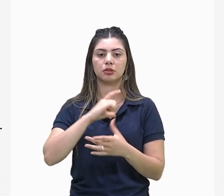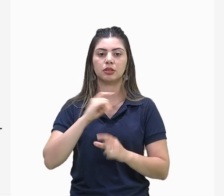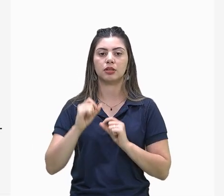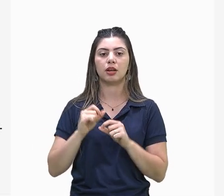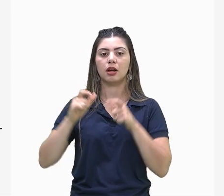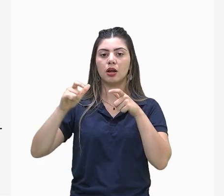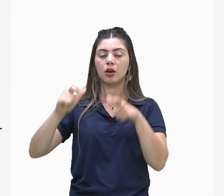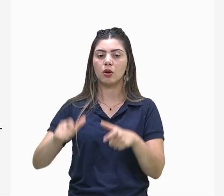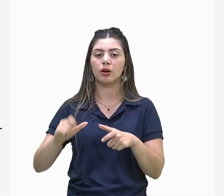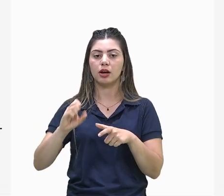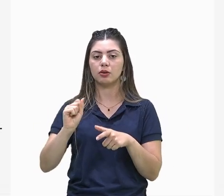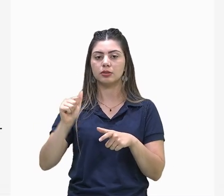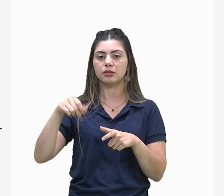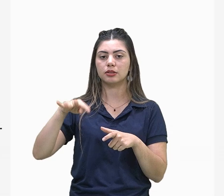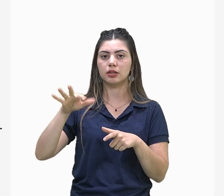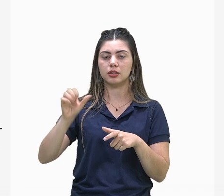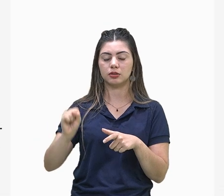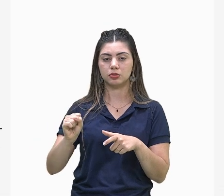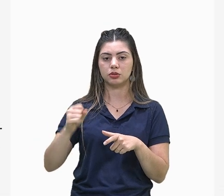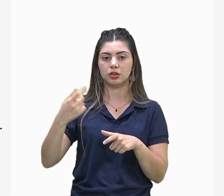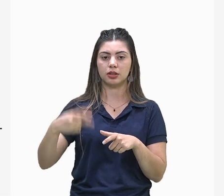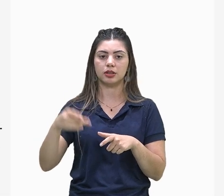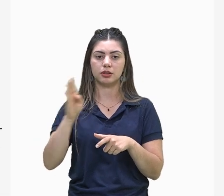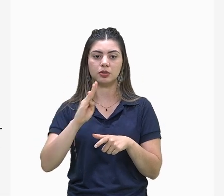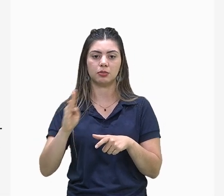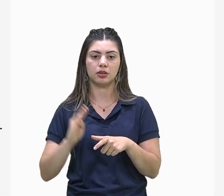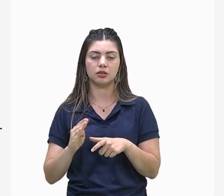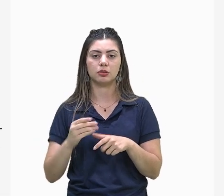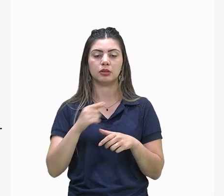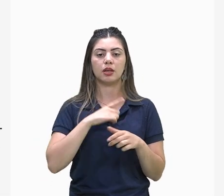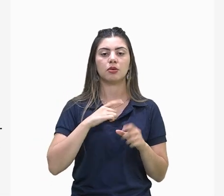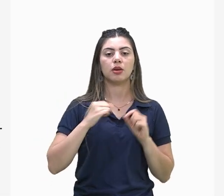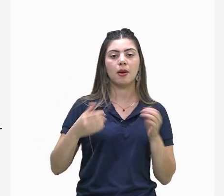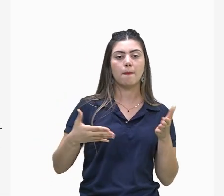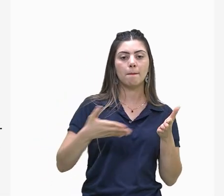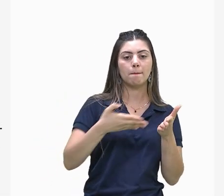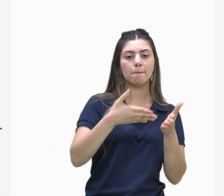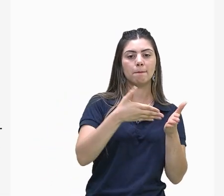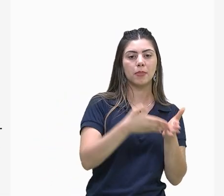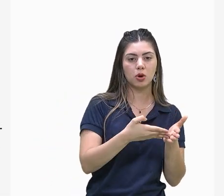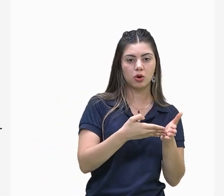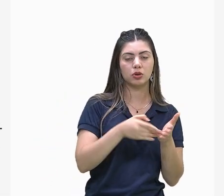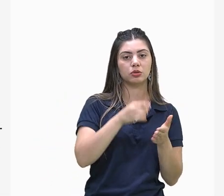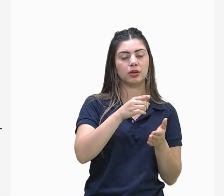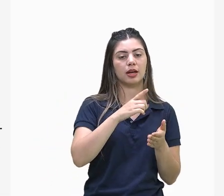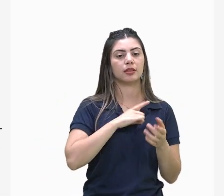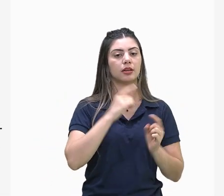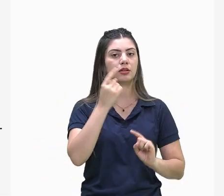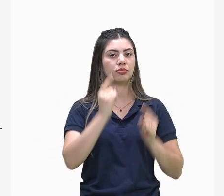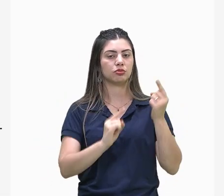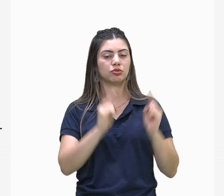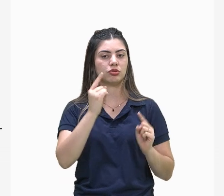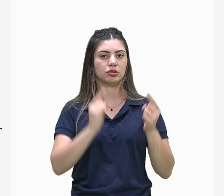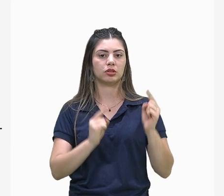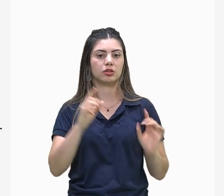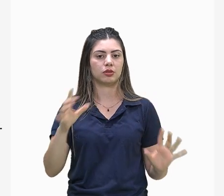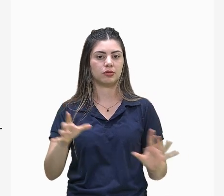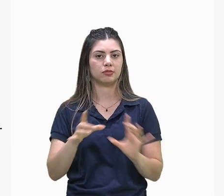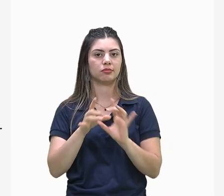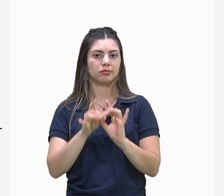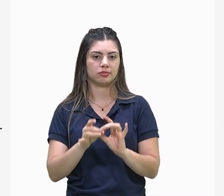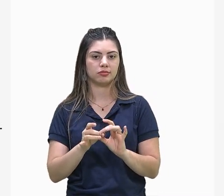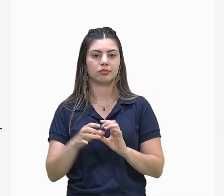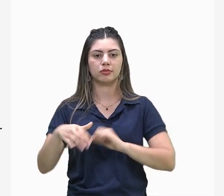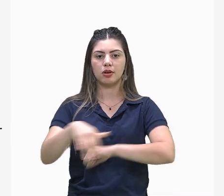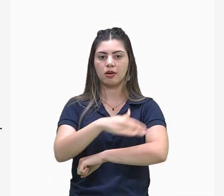tá, que está localizado no Brasil, aos portos de Arica e Iquique, no Chile, tá?